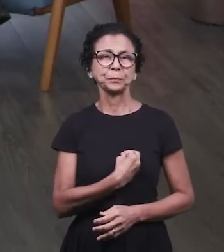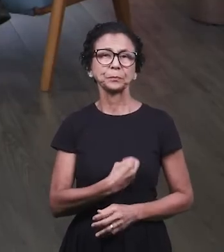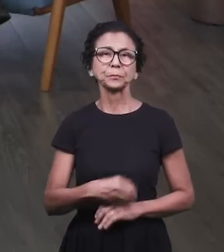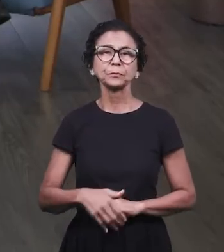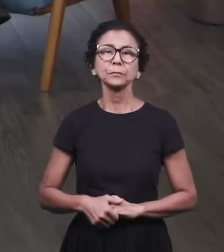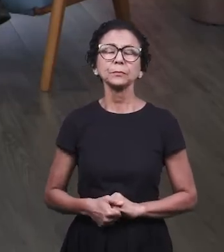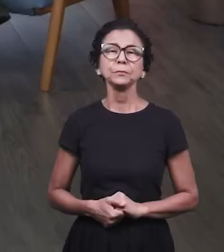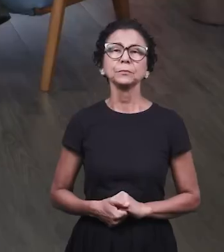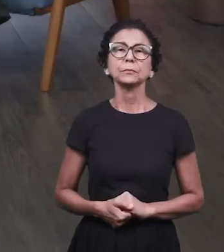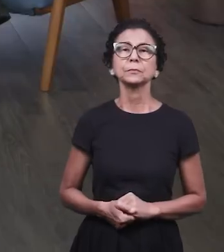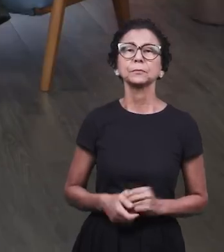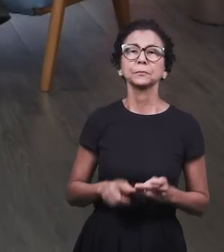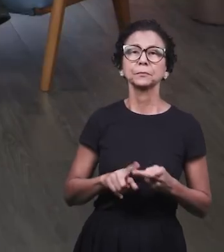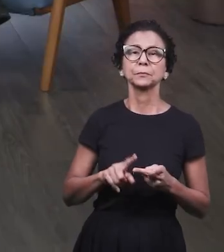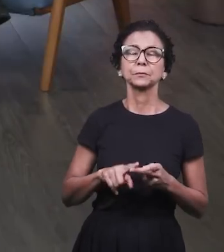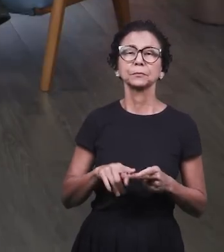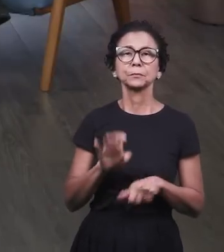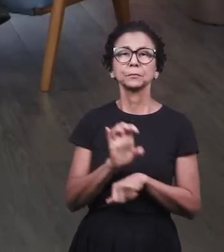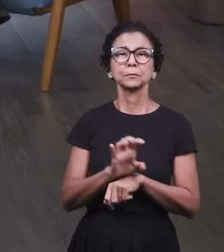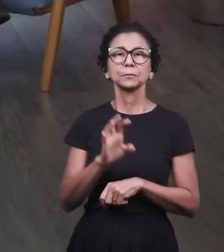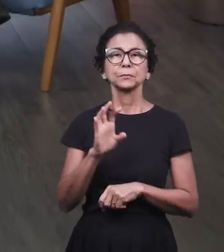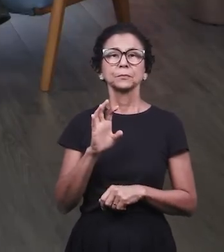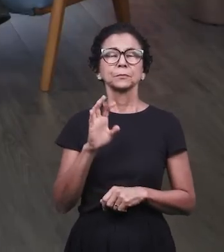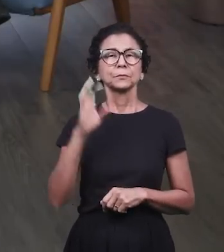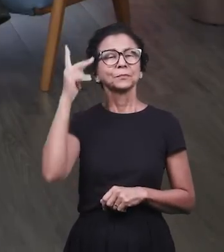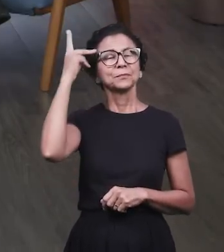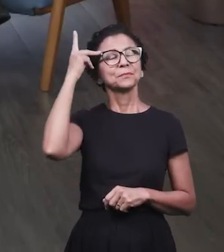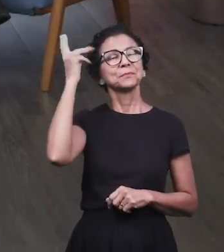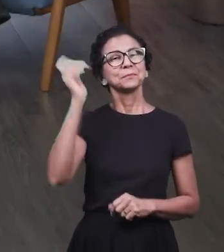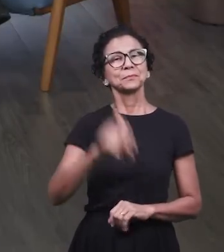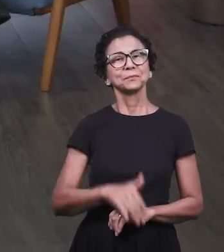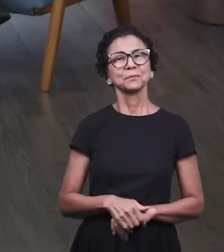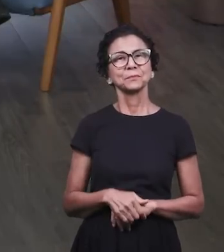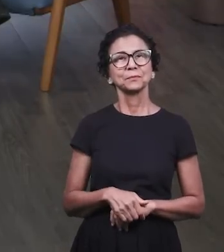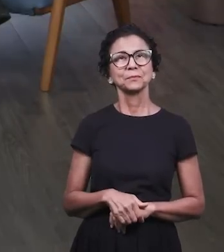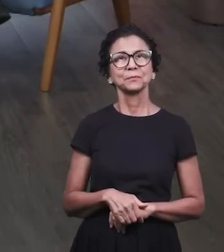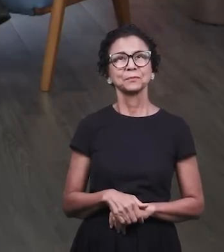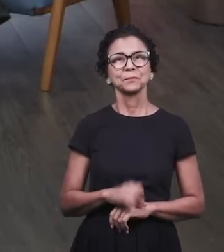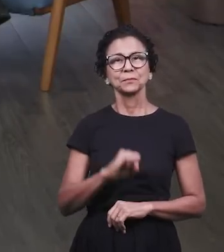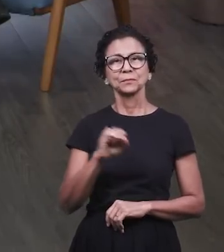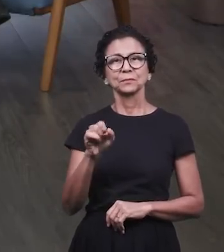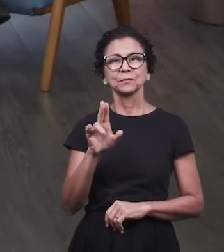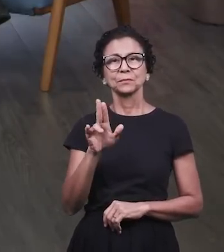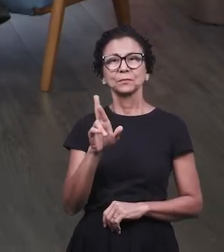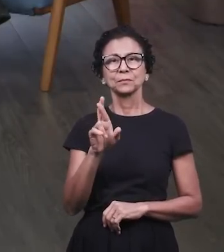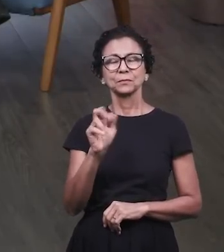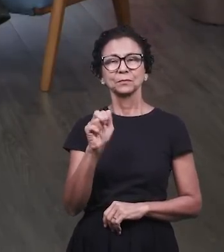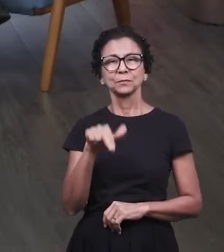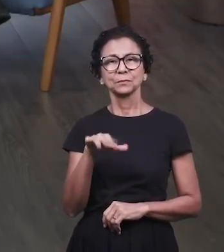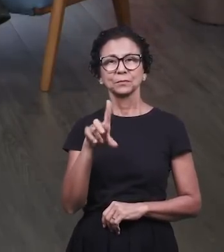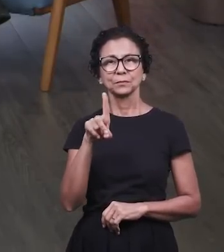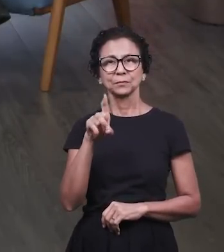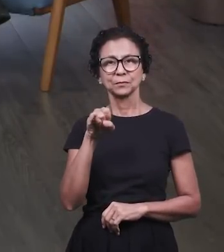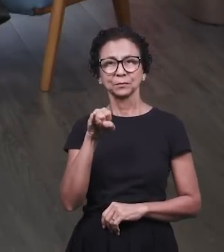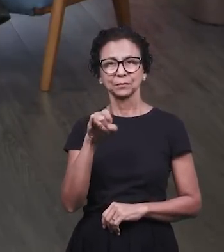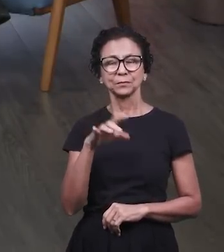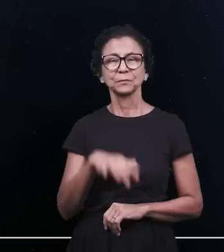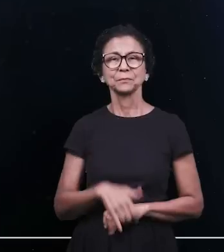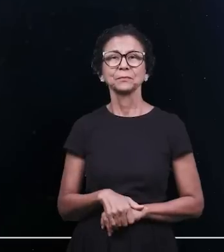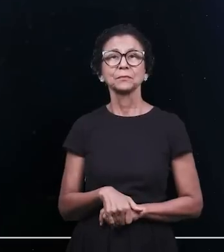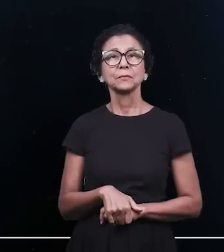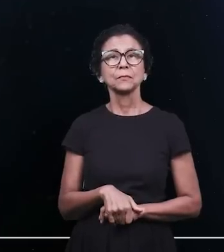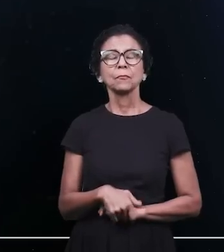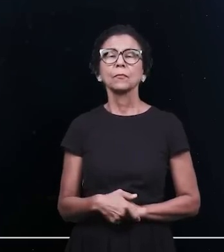uma participação veio de São Paulo, capital, e quem nos escreveu foi Jurandir Girioli, e o Jurandir diz o